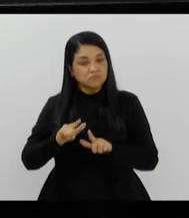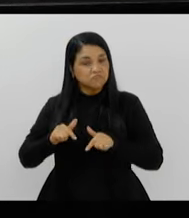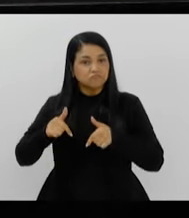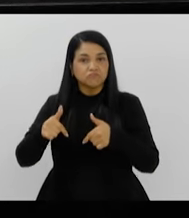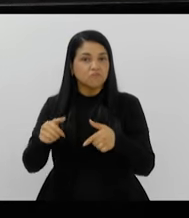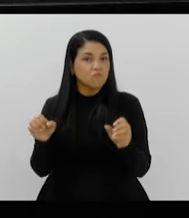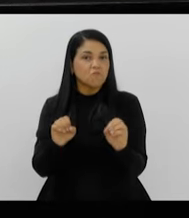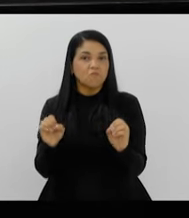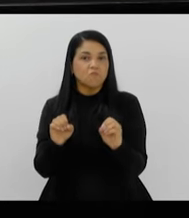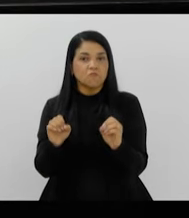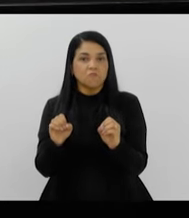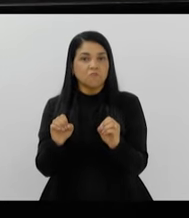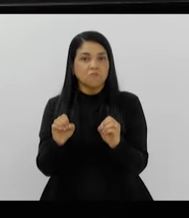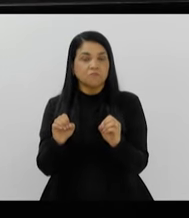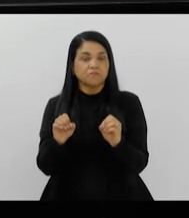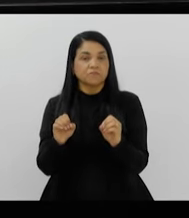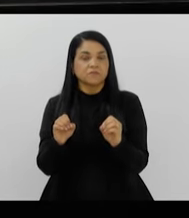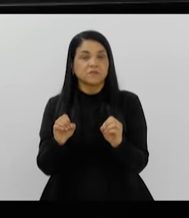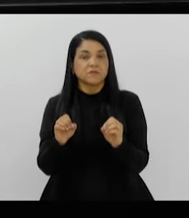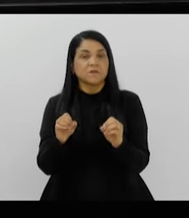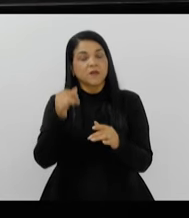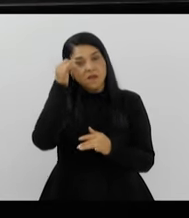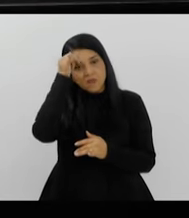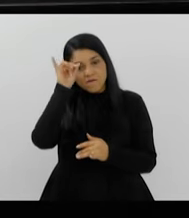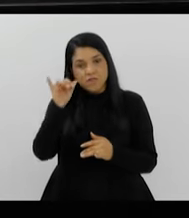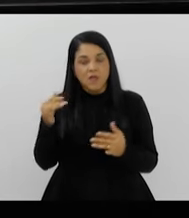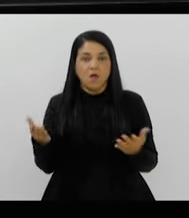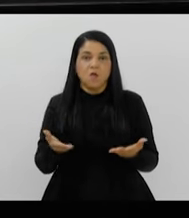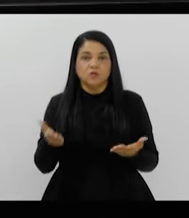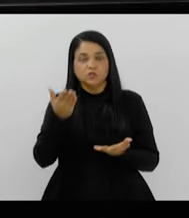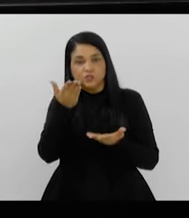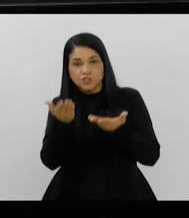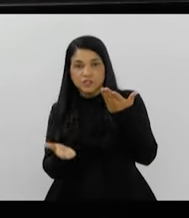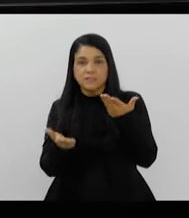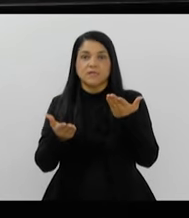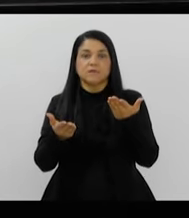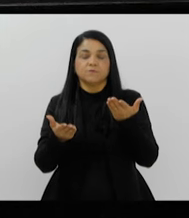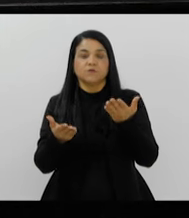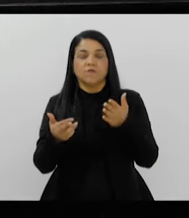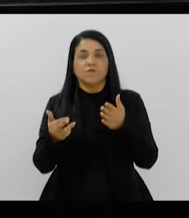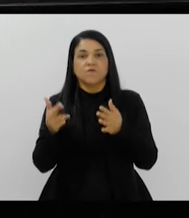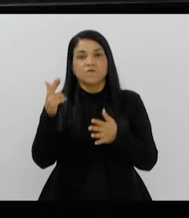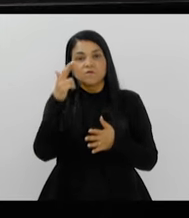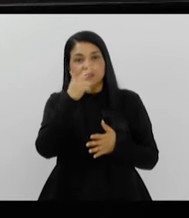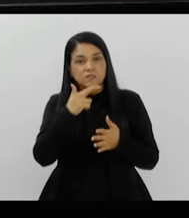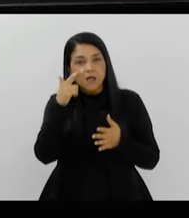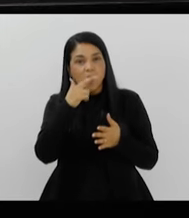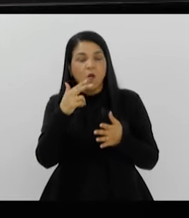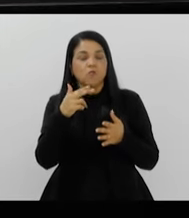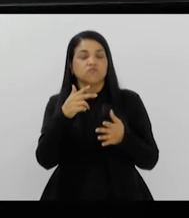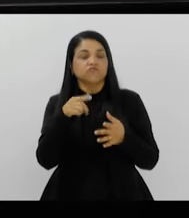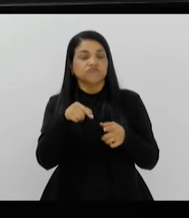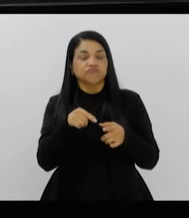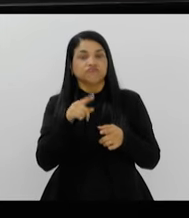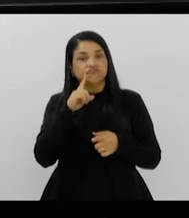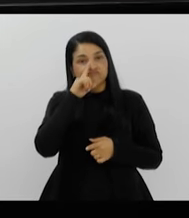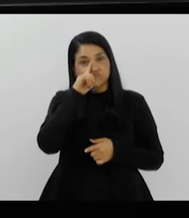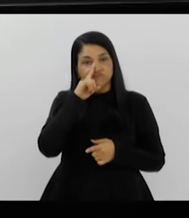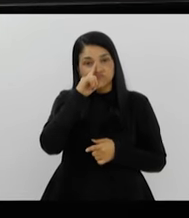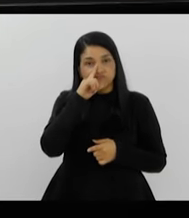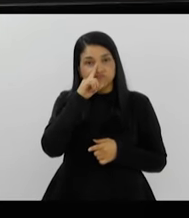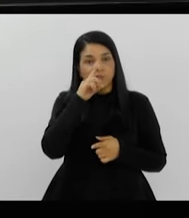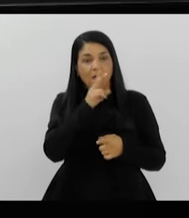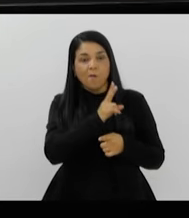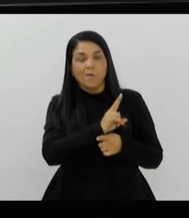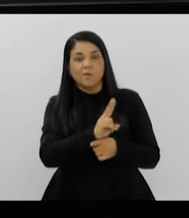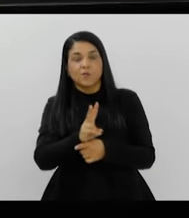medidas necessárias para evitar o cenário atual de desequilíbrio fiscal, colocando em risco a proteção do